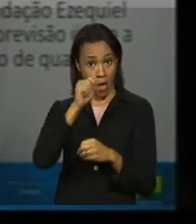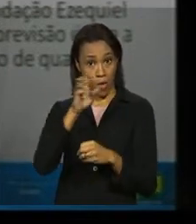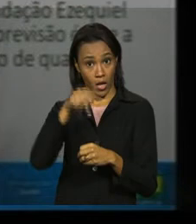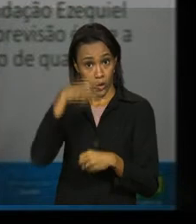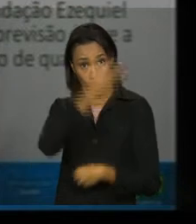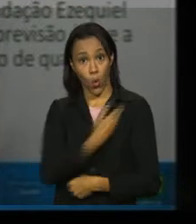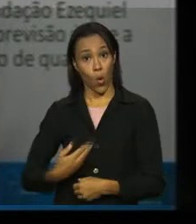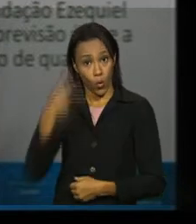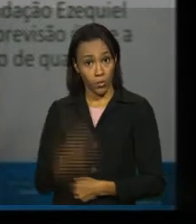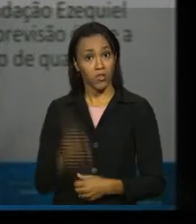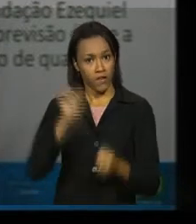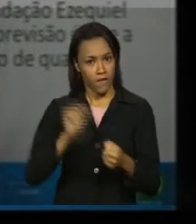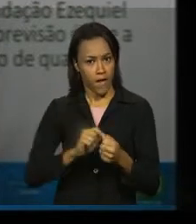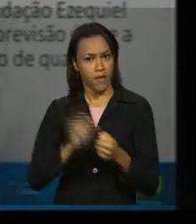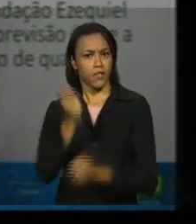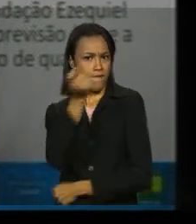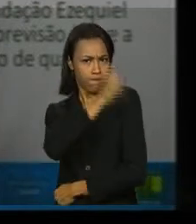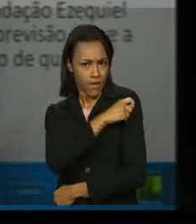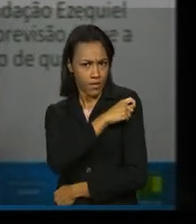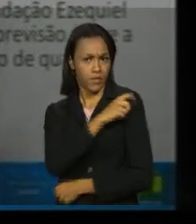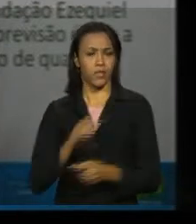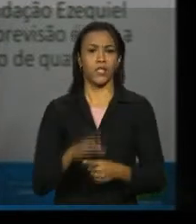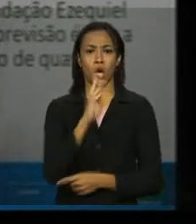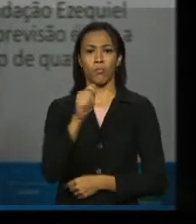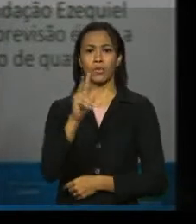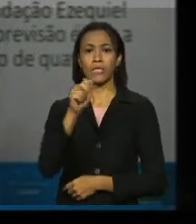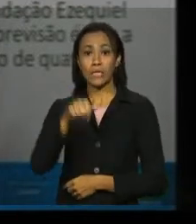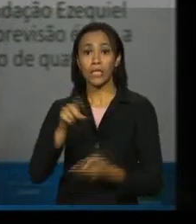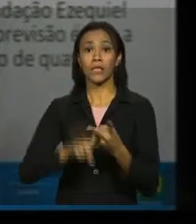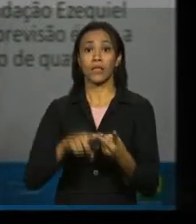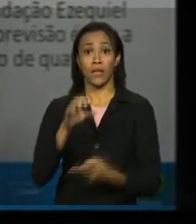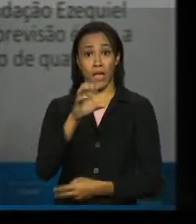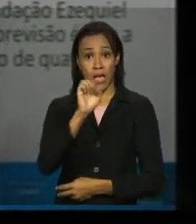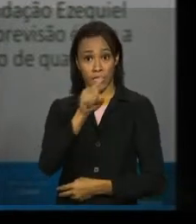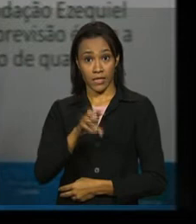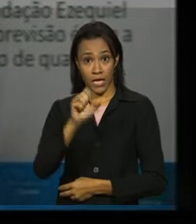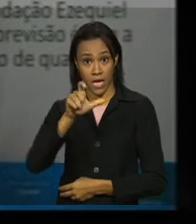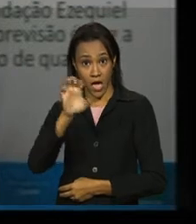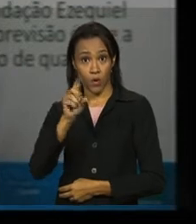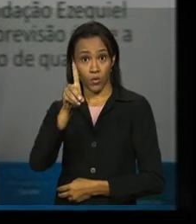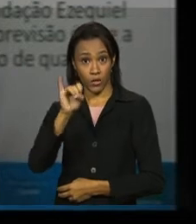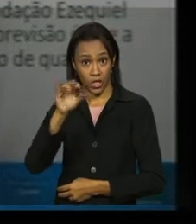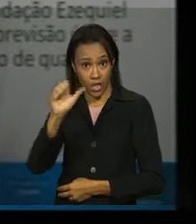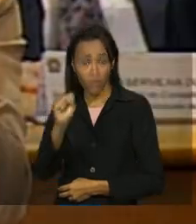brasileiros é que produzem vacina biomanguinhos Butantan EA Fundação Ezequiel Dias